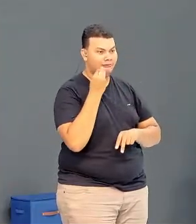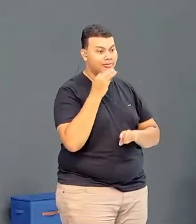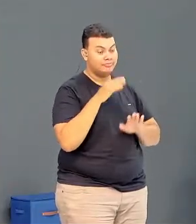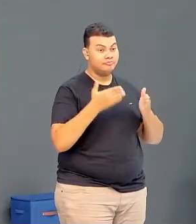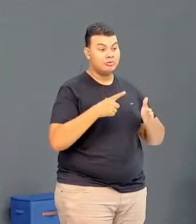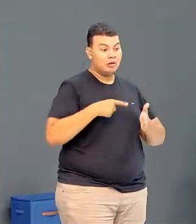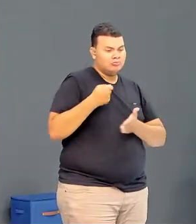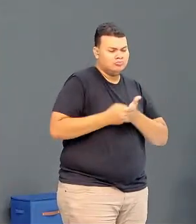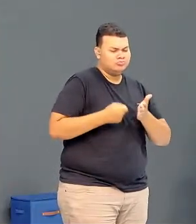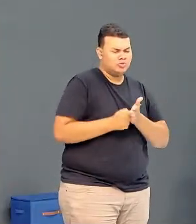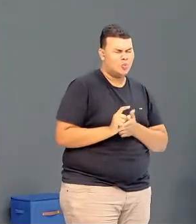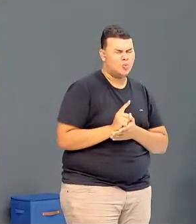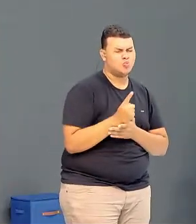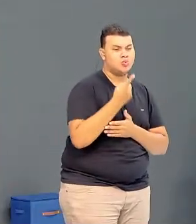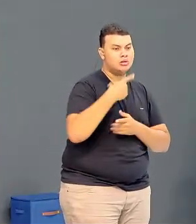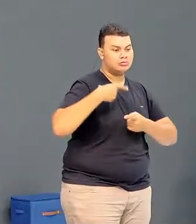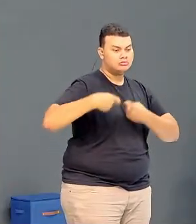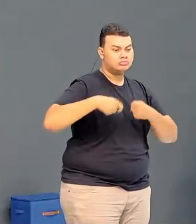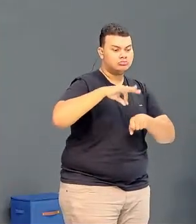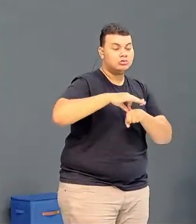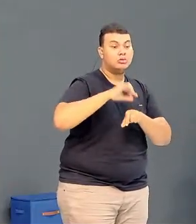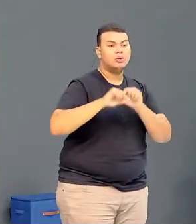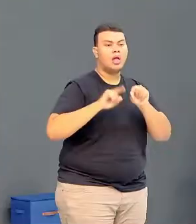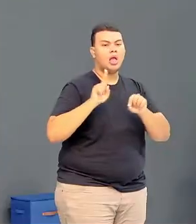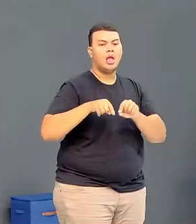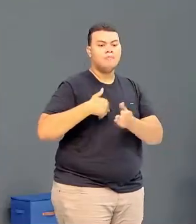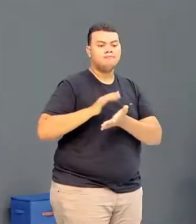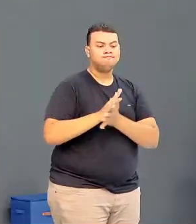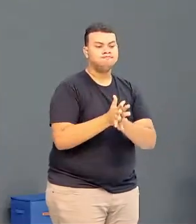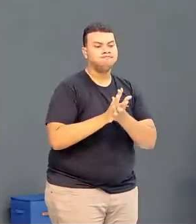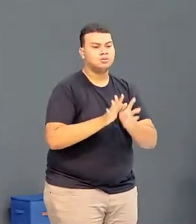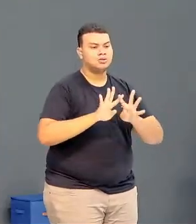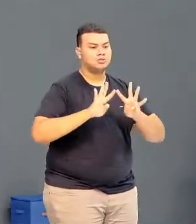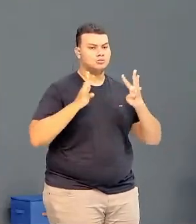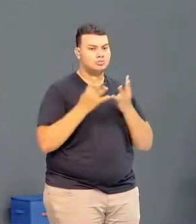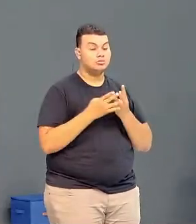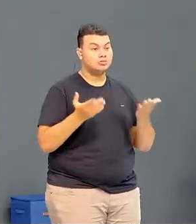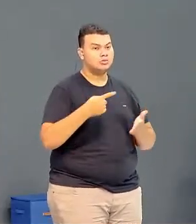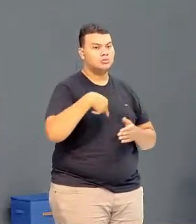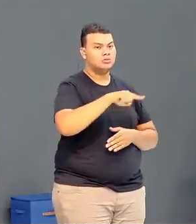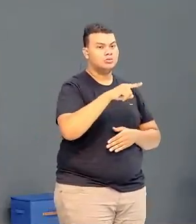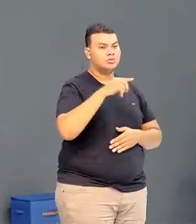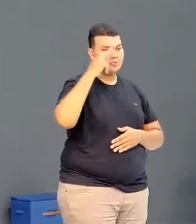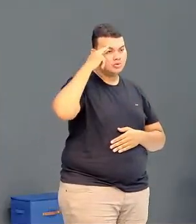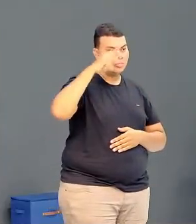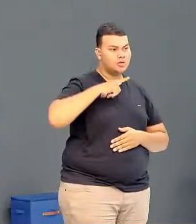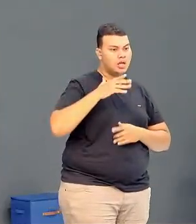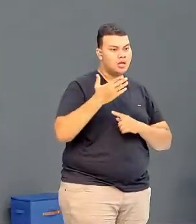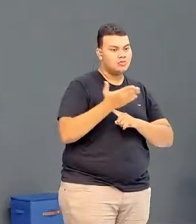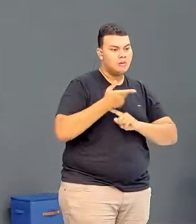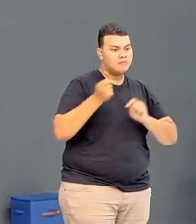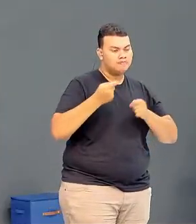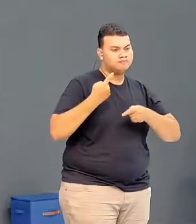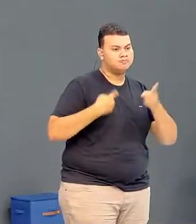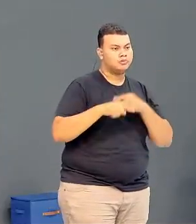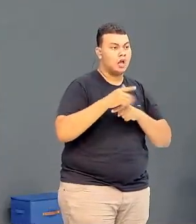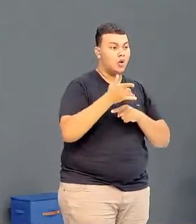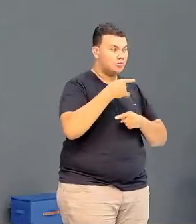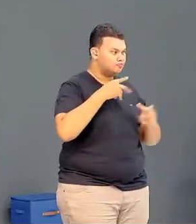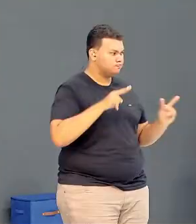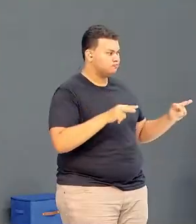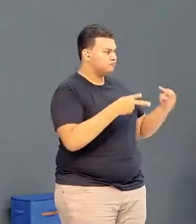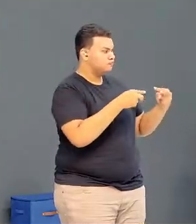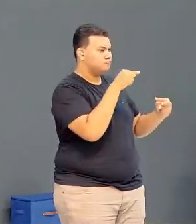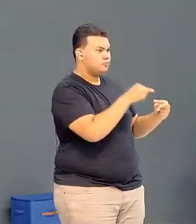O maior desafio na batalha espiritual é destruir fortalezas, e o Senhor, Ele está nos levando para esse lugar. Você pode dizer amém? Diga para a pessoa do seu